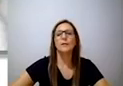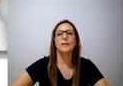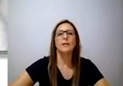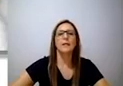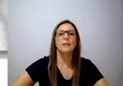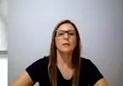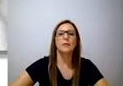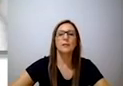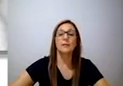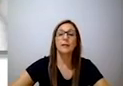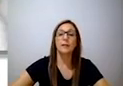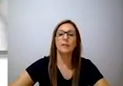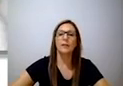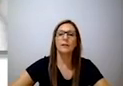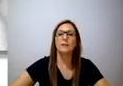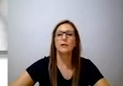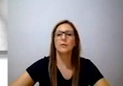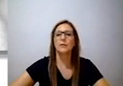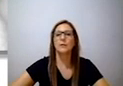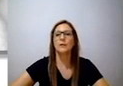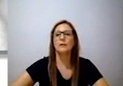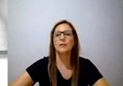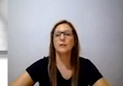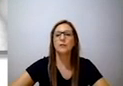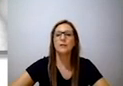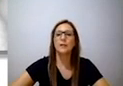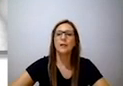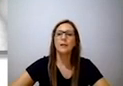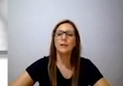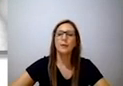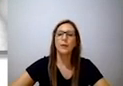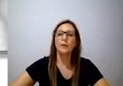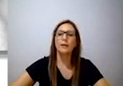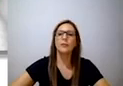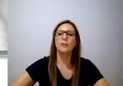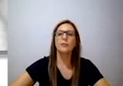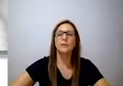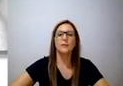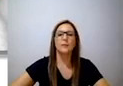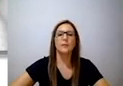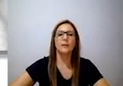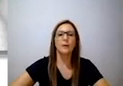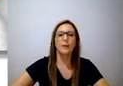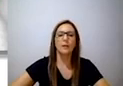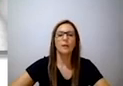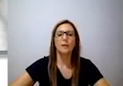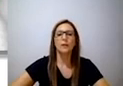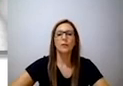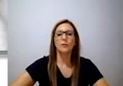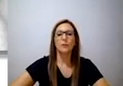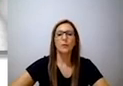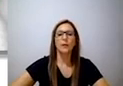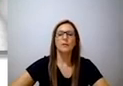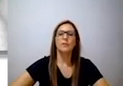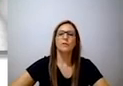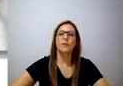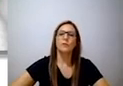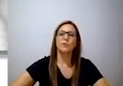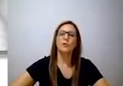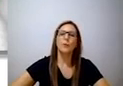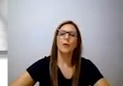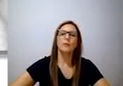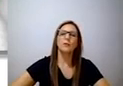bebês recém-nascidos, eles devem realizar o exame da sífilis, independente dos exames da mãe. E os bebês que